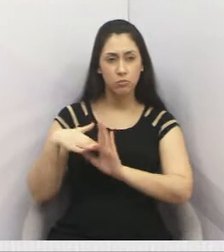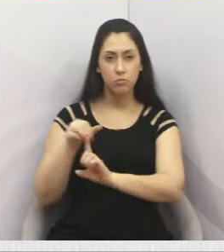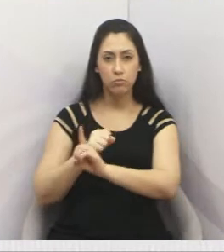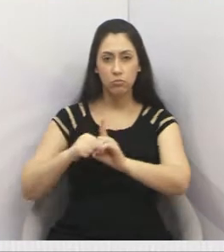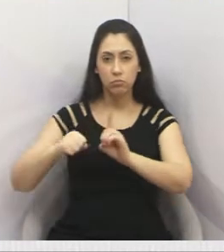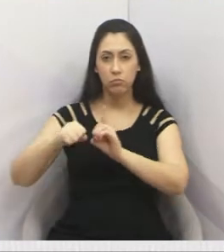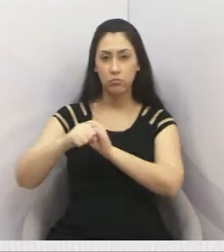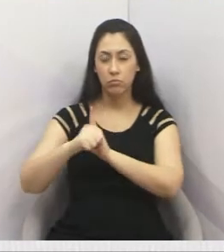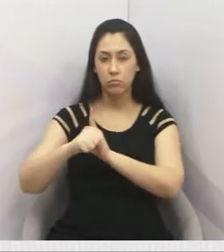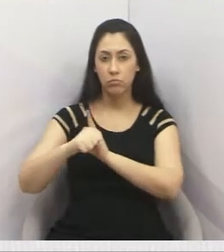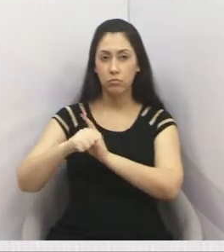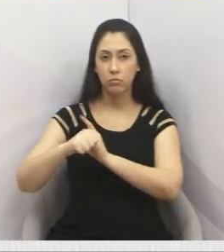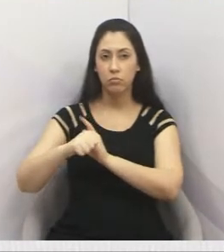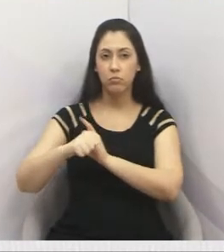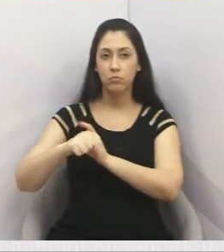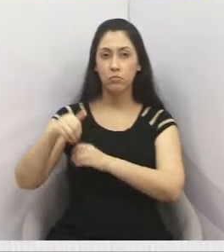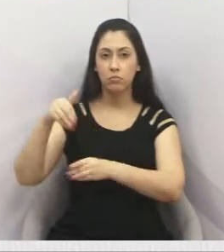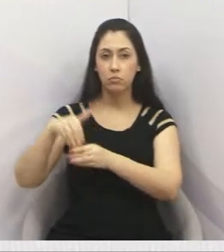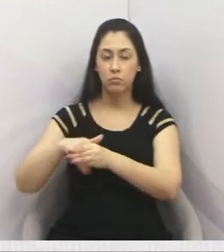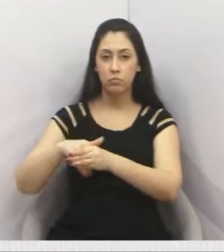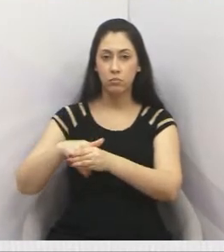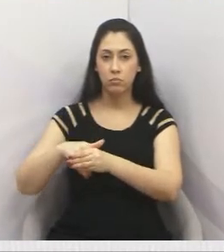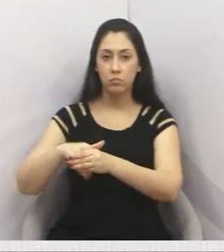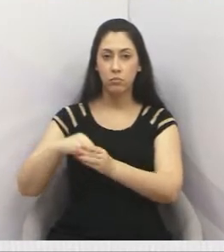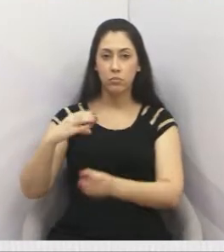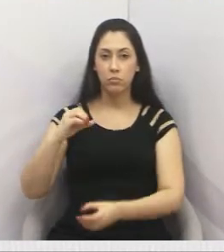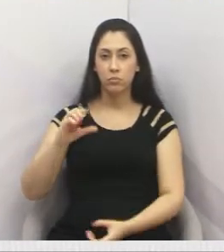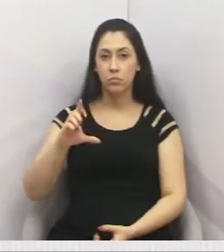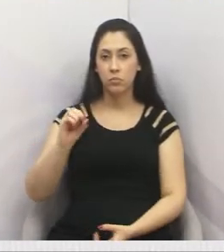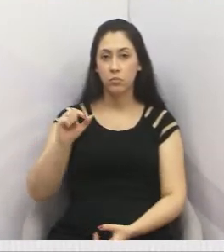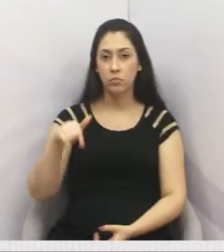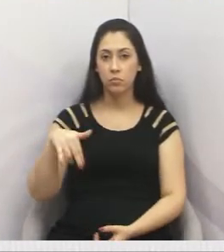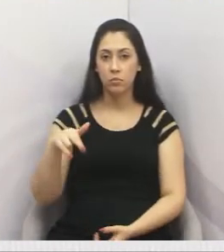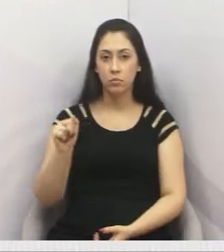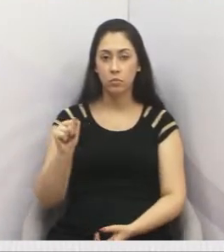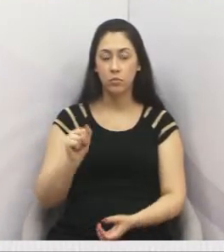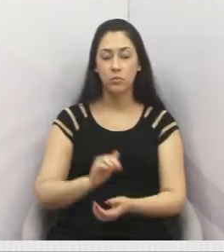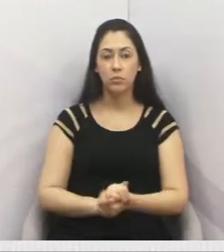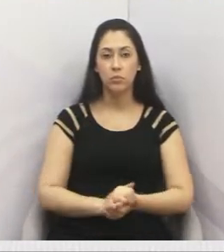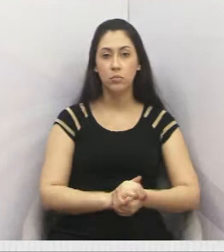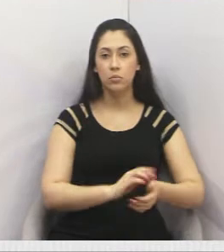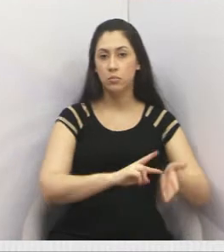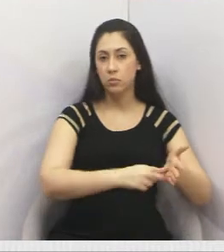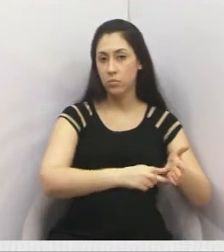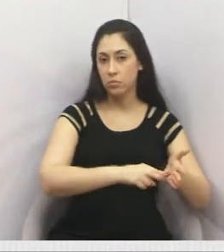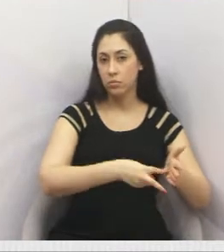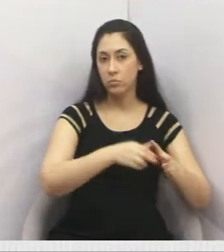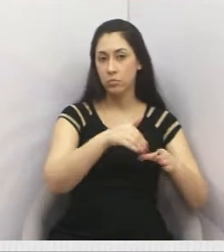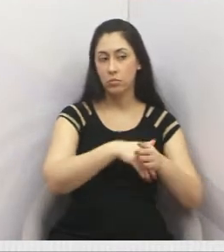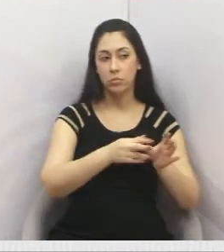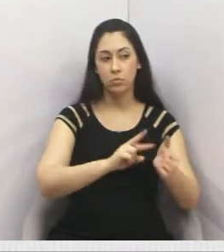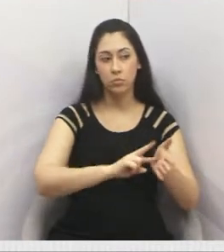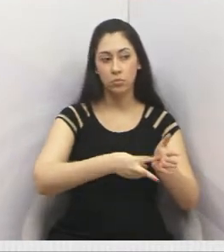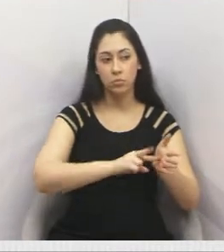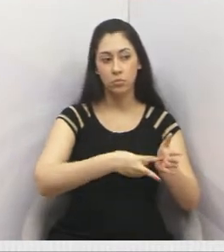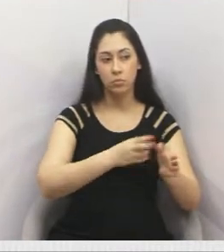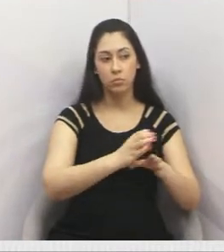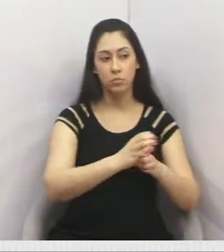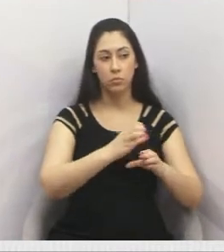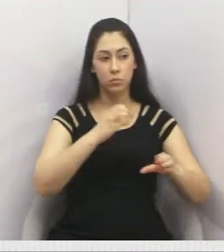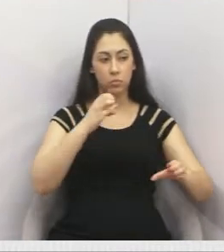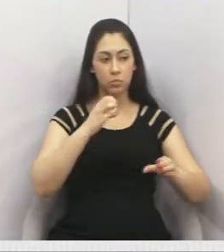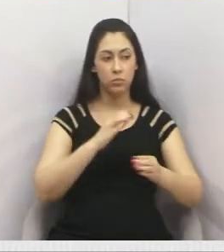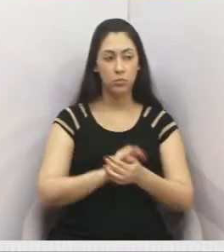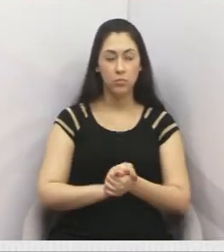Movimentos populares e coletivos, Jardim Colônia. Entidades de classe sindical, Sindicato dos Engenheiros do Estado de